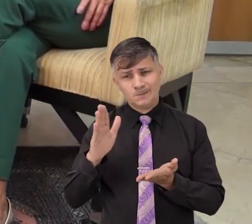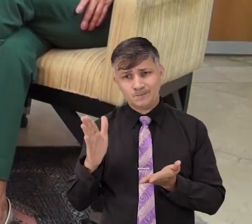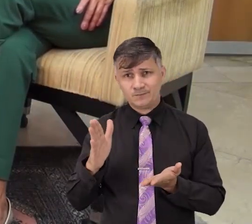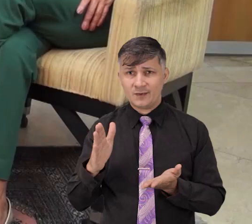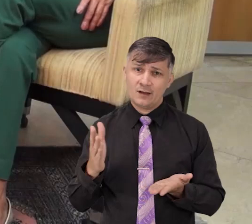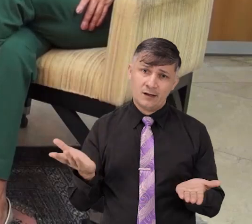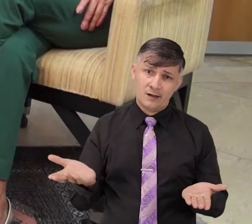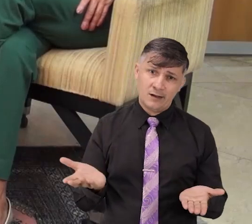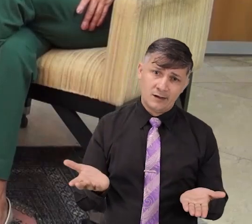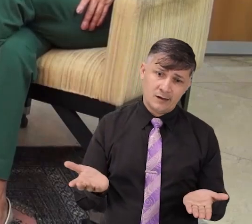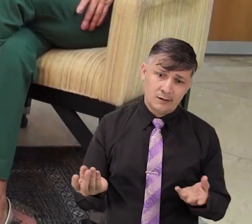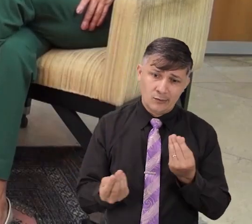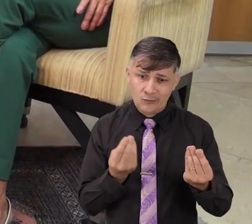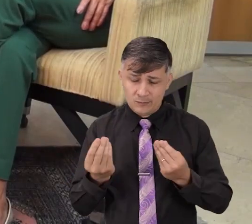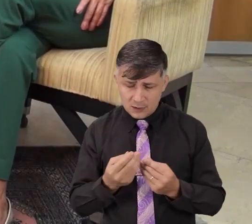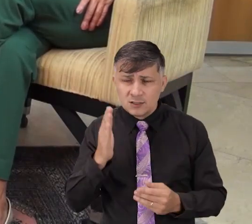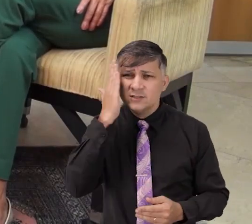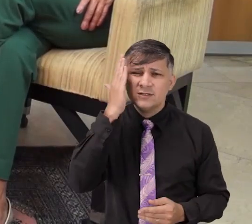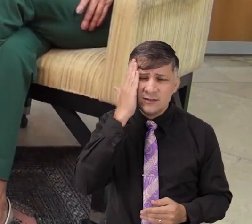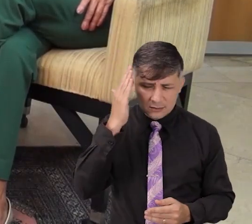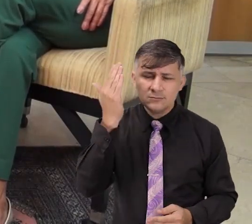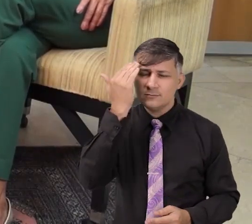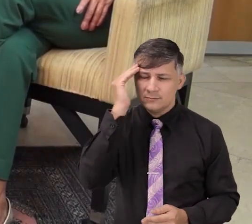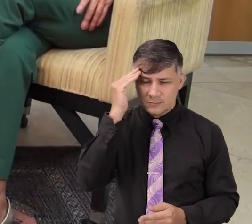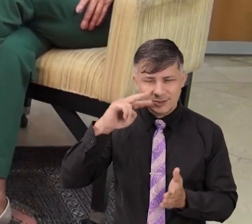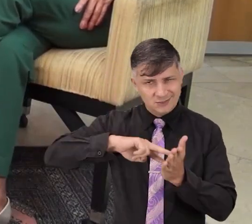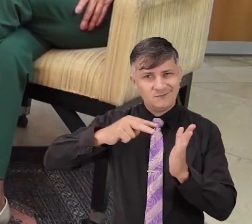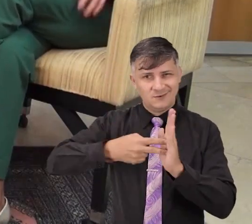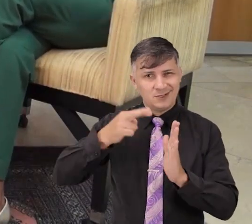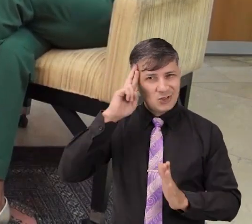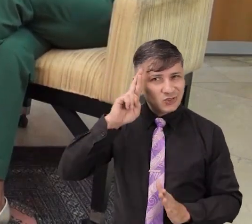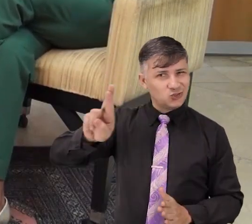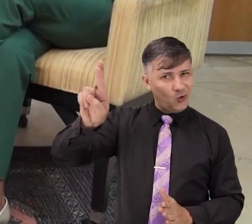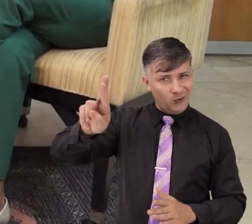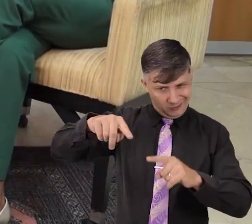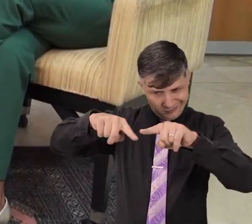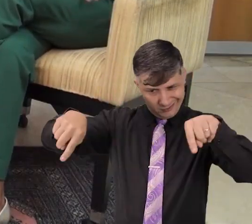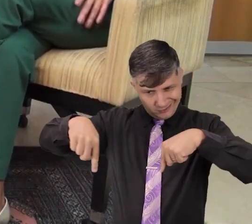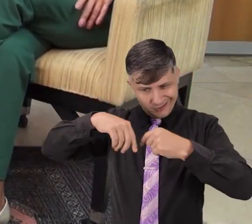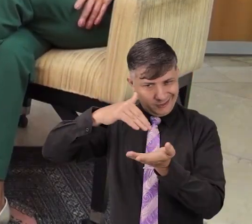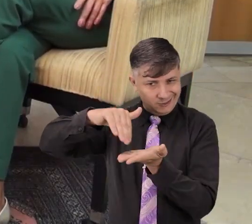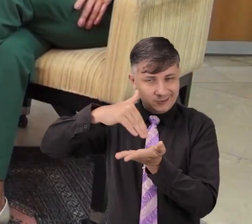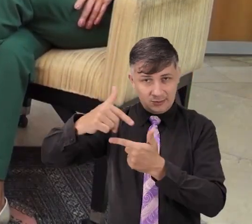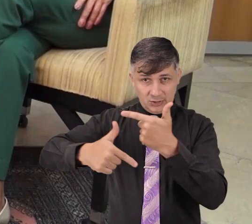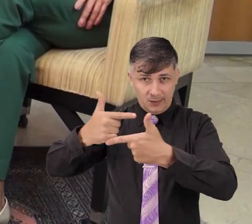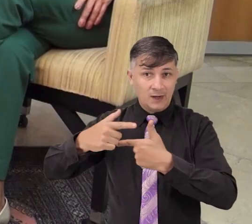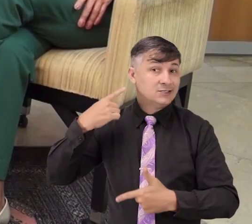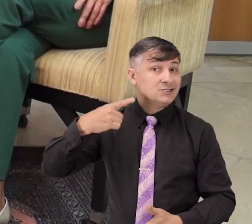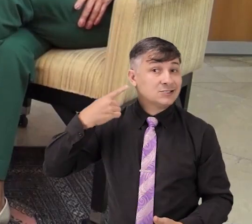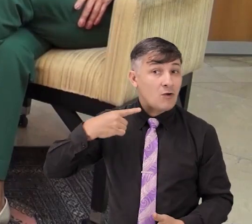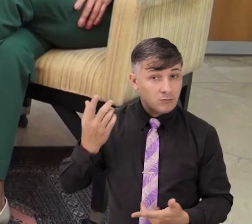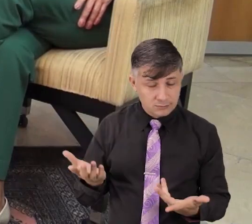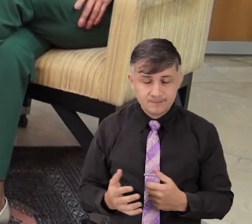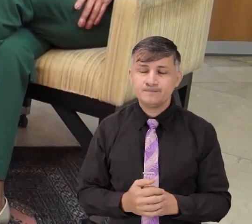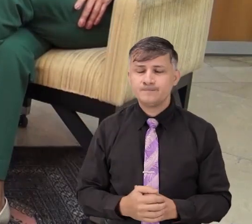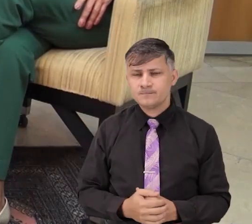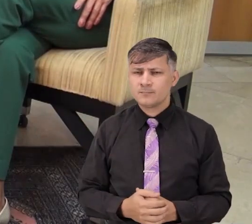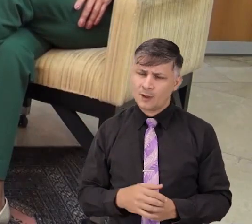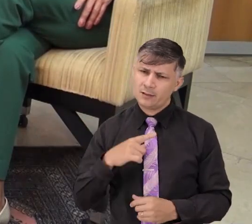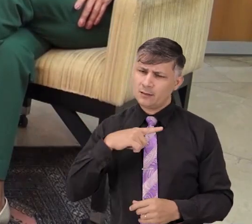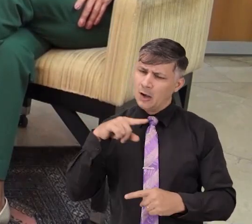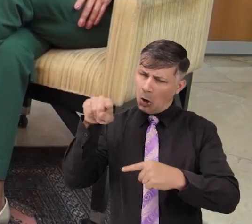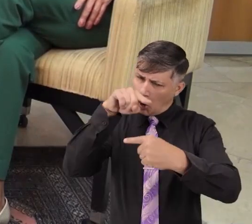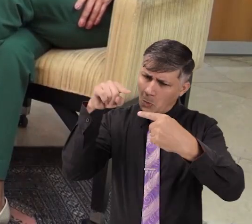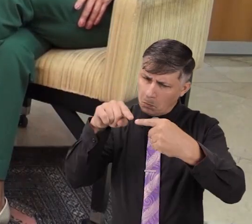O trabalhista tem isso, né? Aquela linguagem mais coloquial, claro, né? Mais objetiva, mais simples. Claro. Então, o fato é que